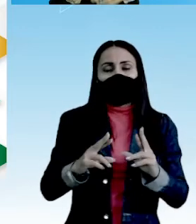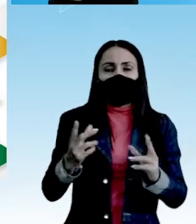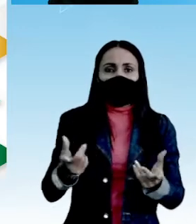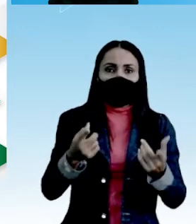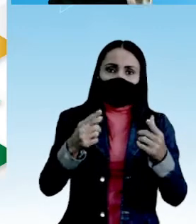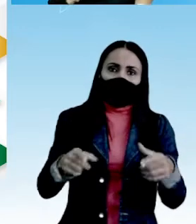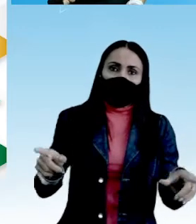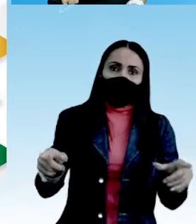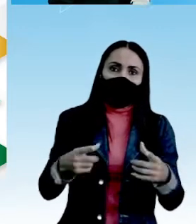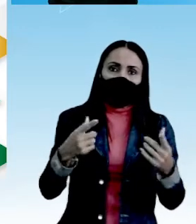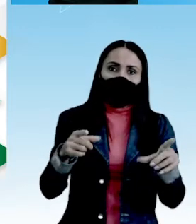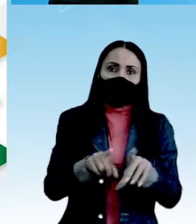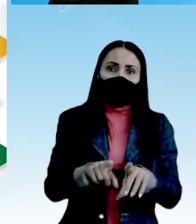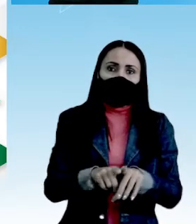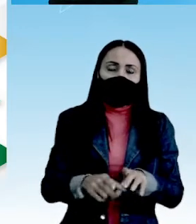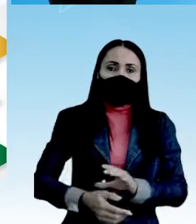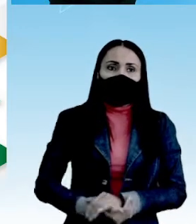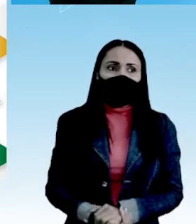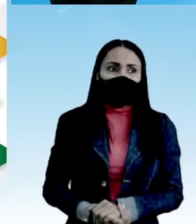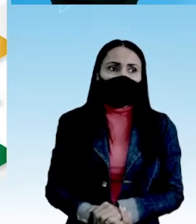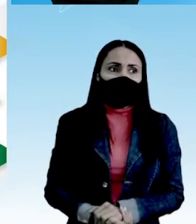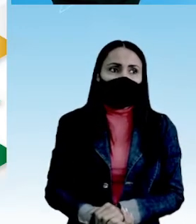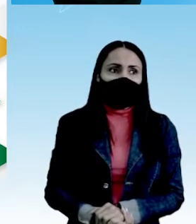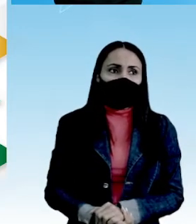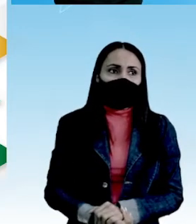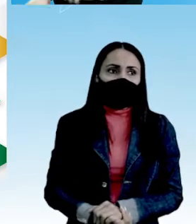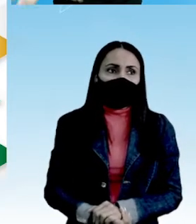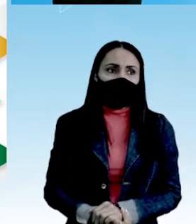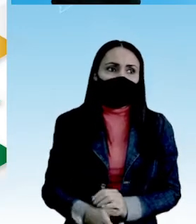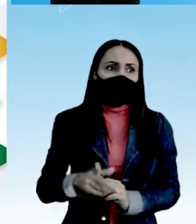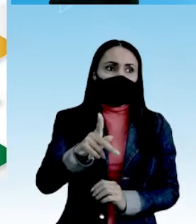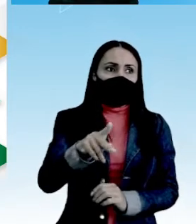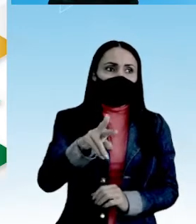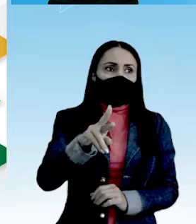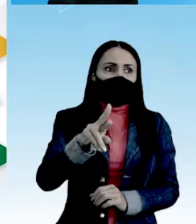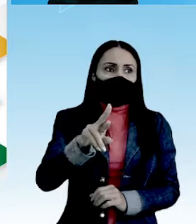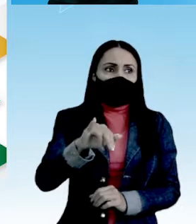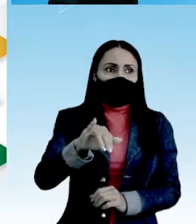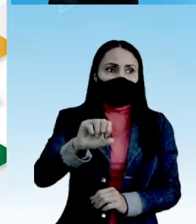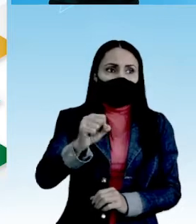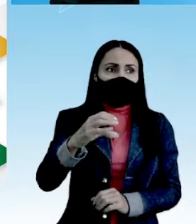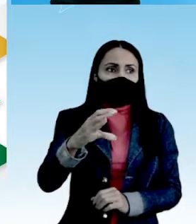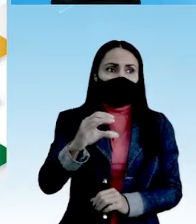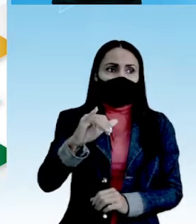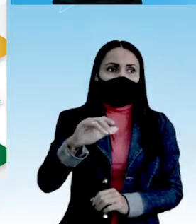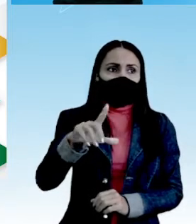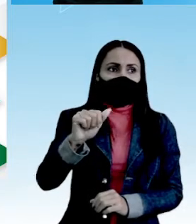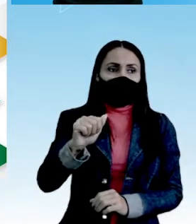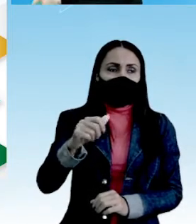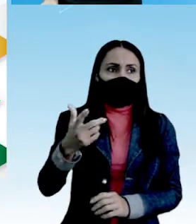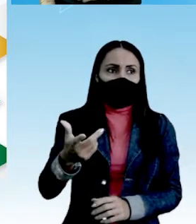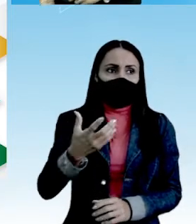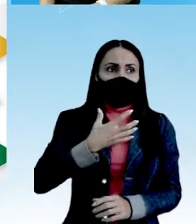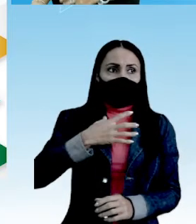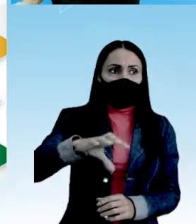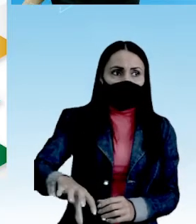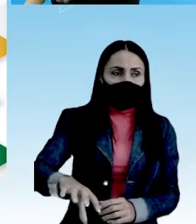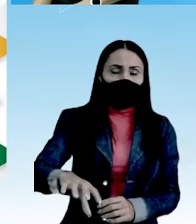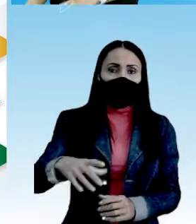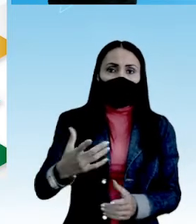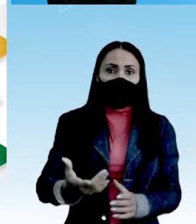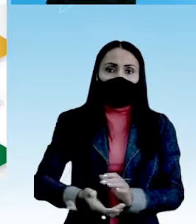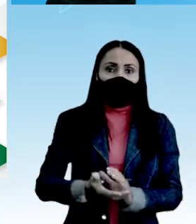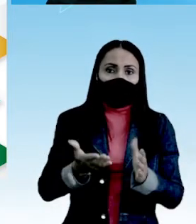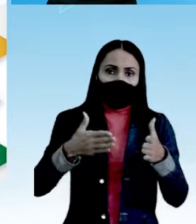né? Desconstruindo a Amélia. Vamos lá. Priscila Novaes Leone nasceu em 7 de outubro de 1977 em Salvador,